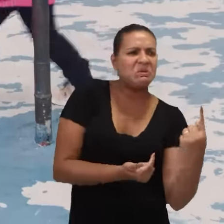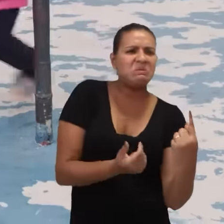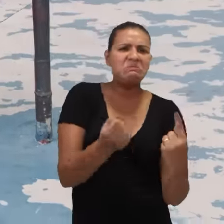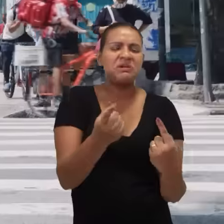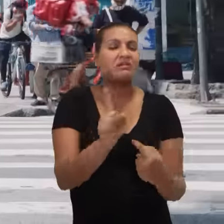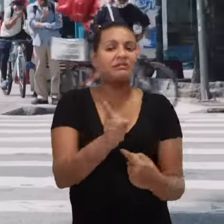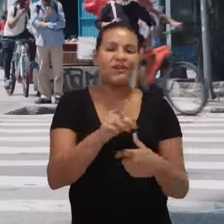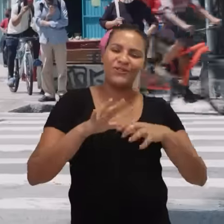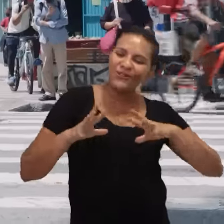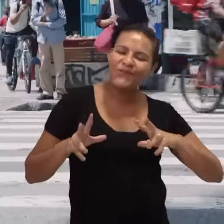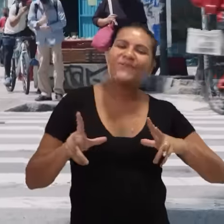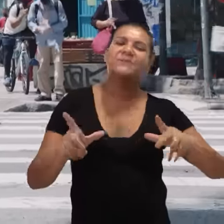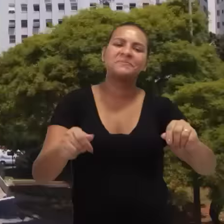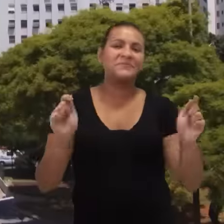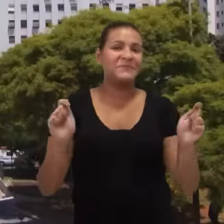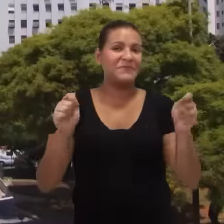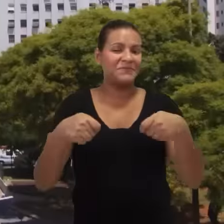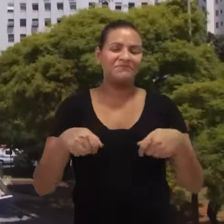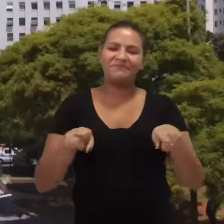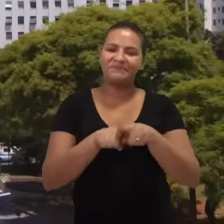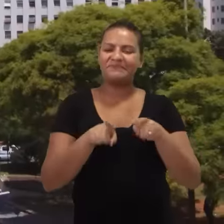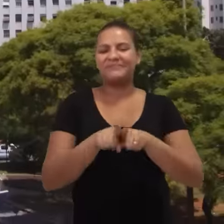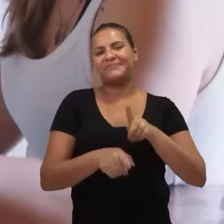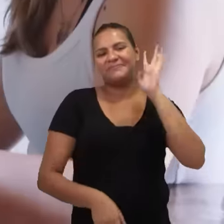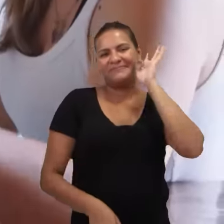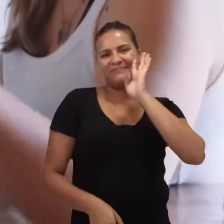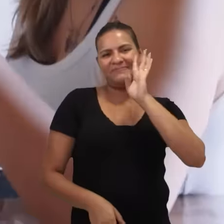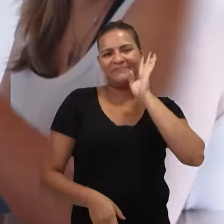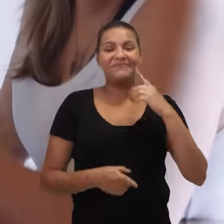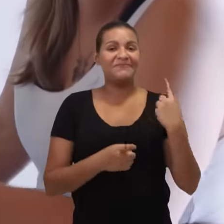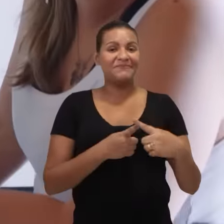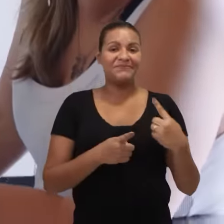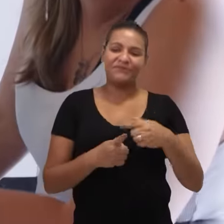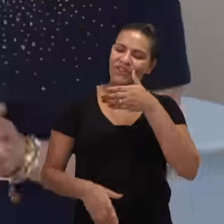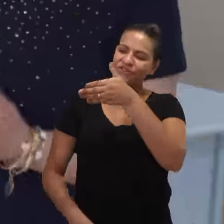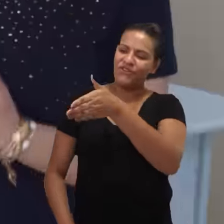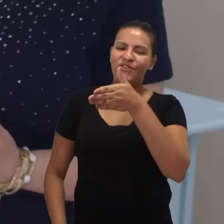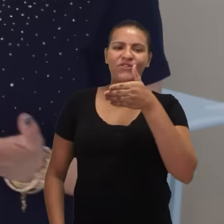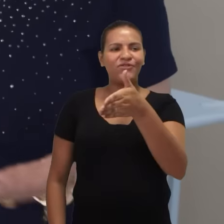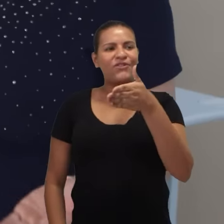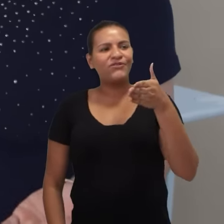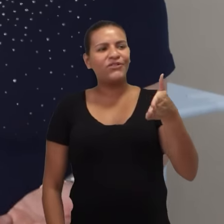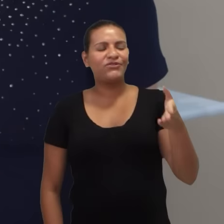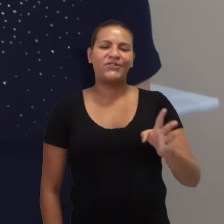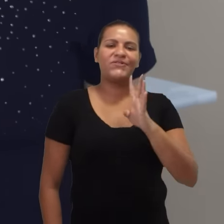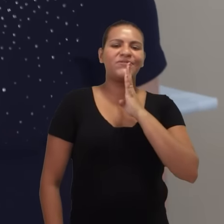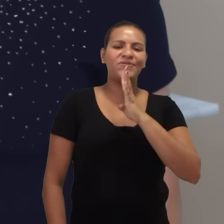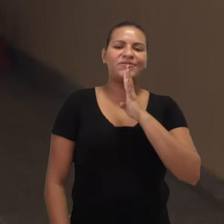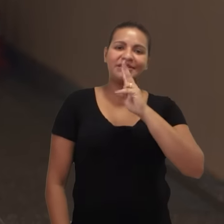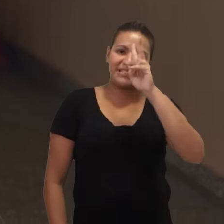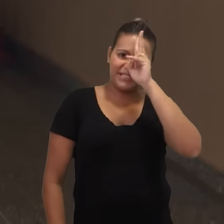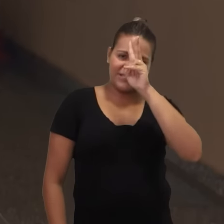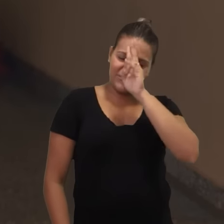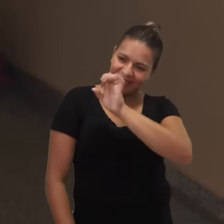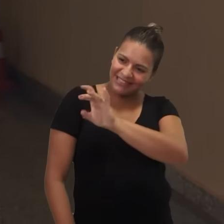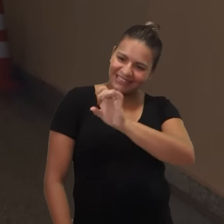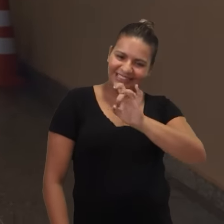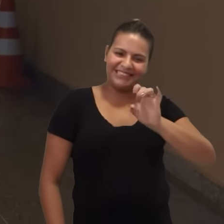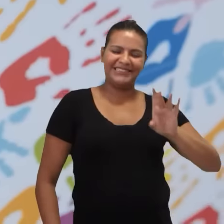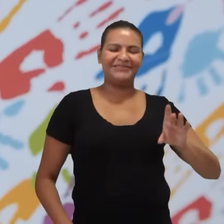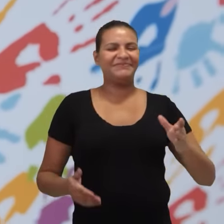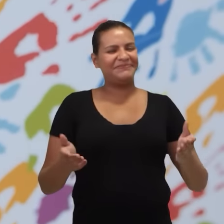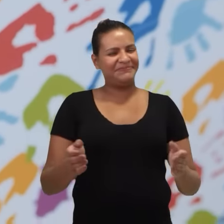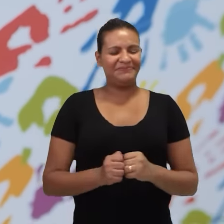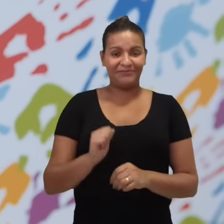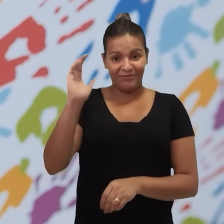todos. E o mais legal foi sair pelo país para conhecer as pessoas, os rostos e as histórias de quem transforma a